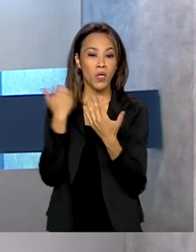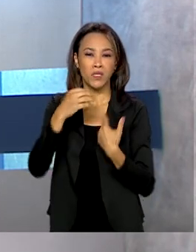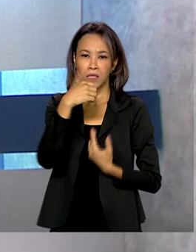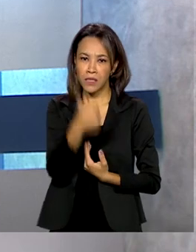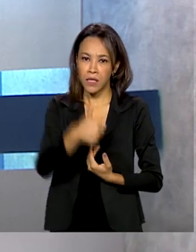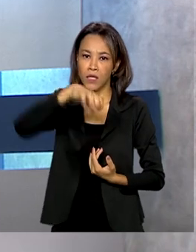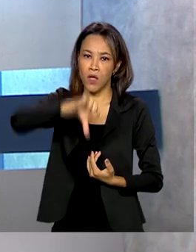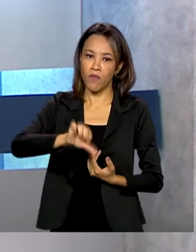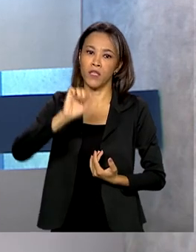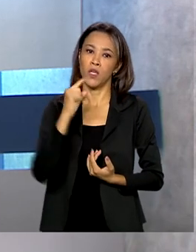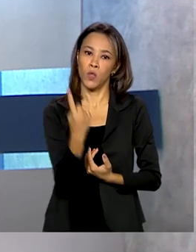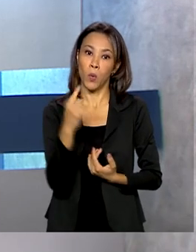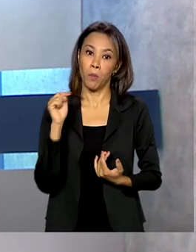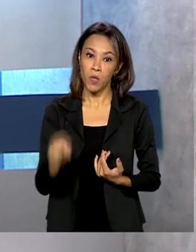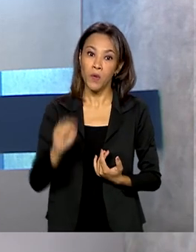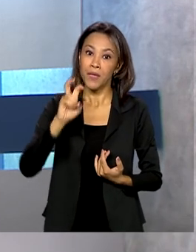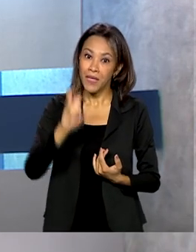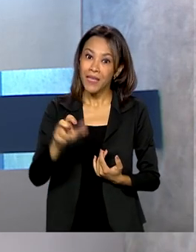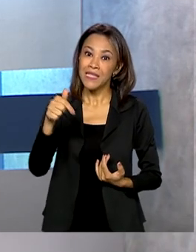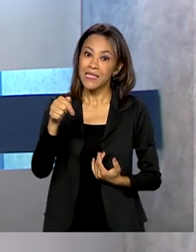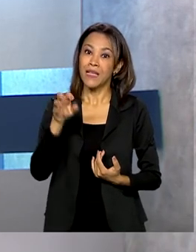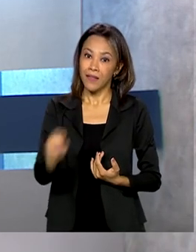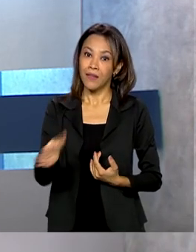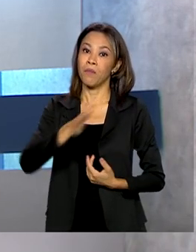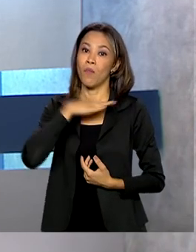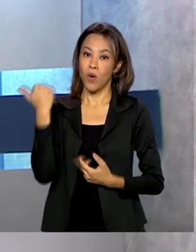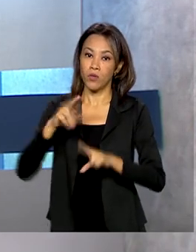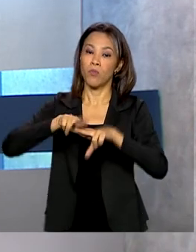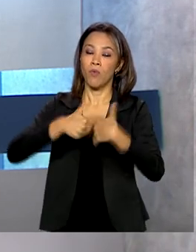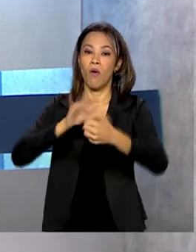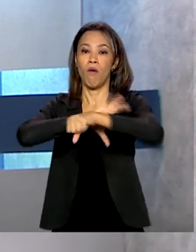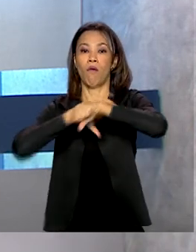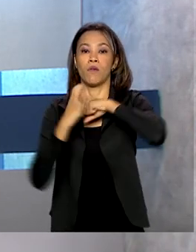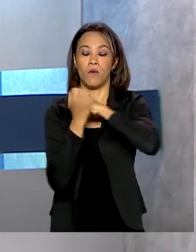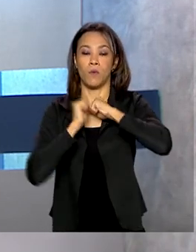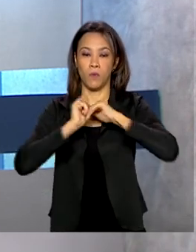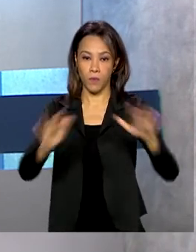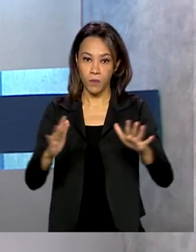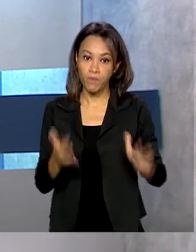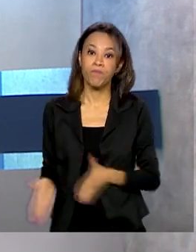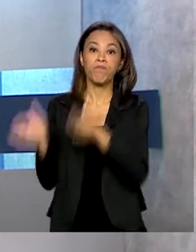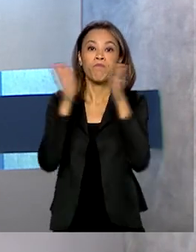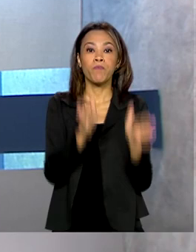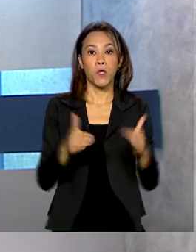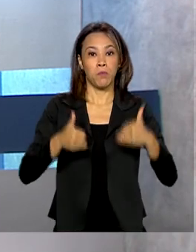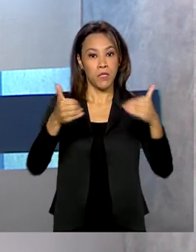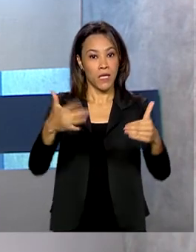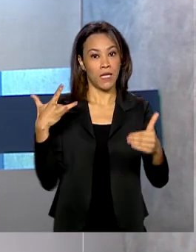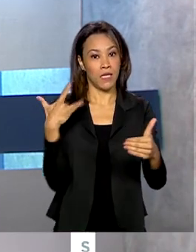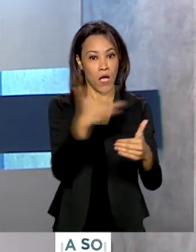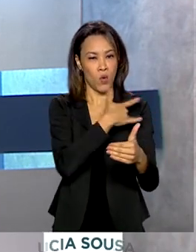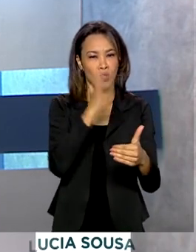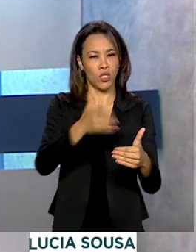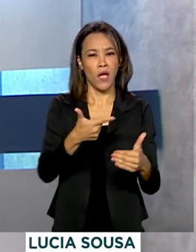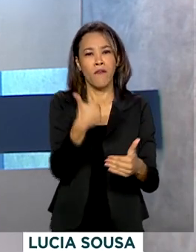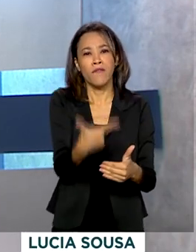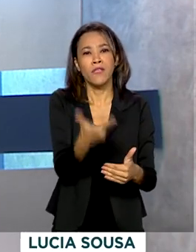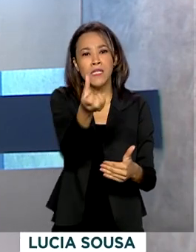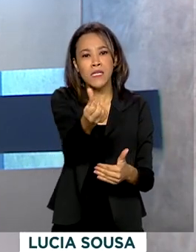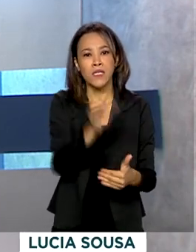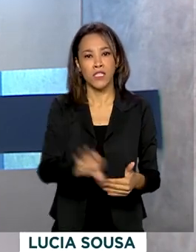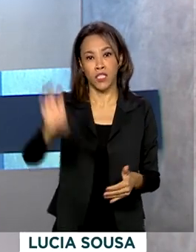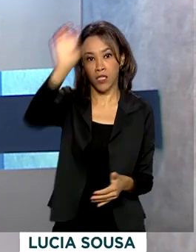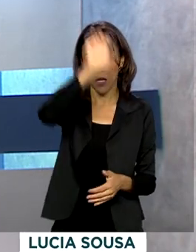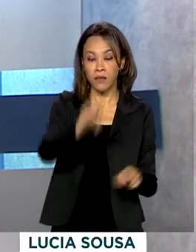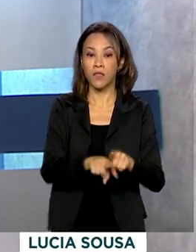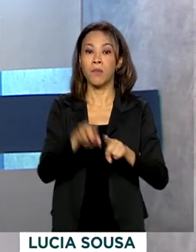191 1570 mortes por coronavírus o ministério da saúde já destinou aos 26 estados eo Distrito